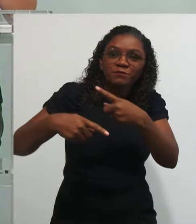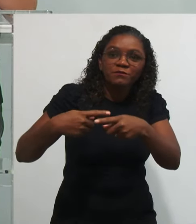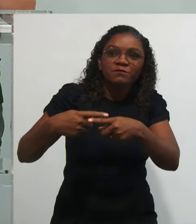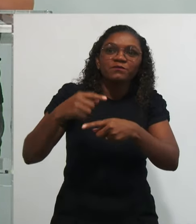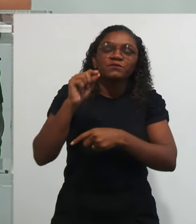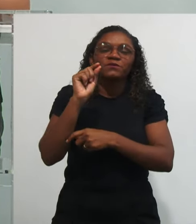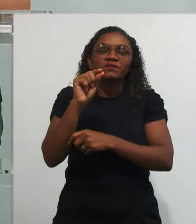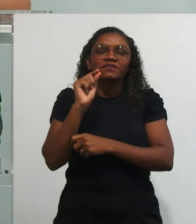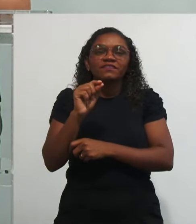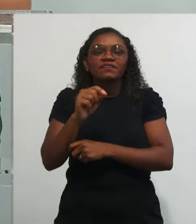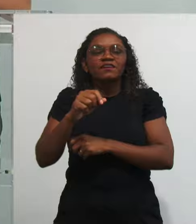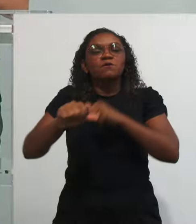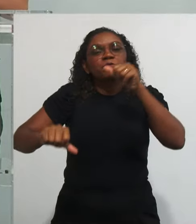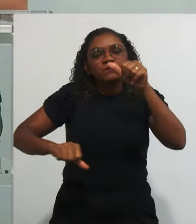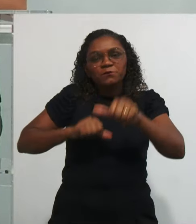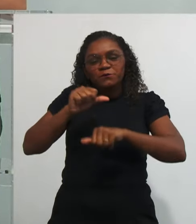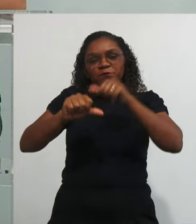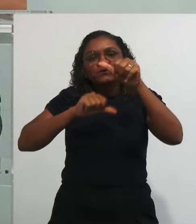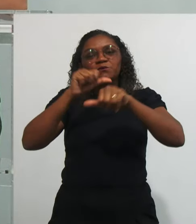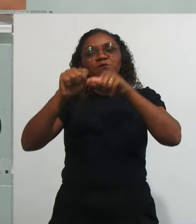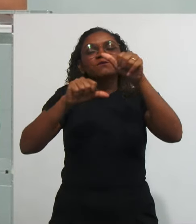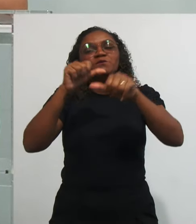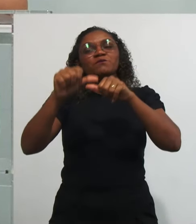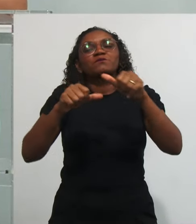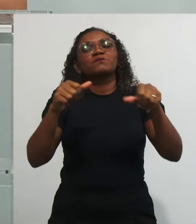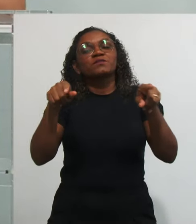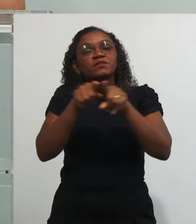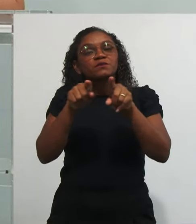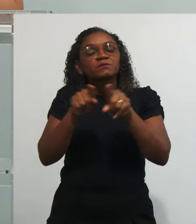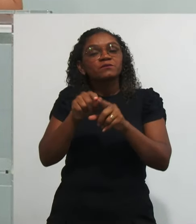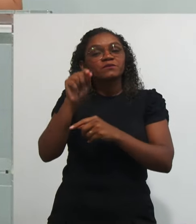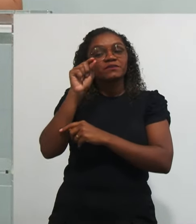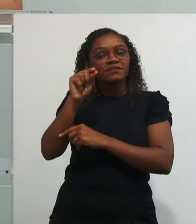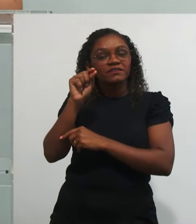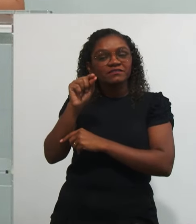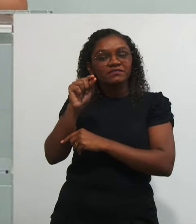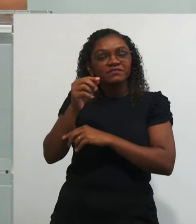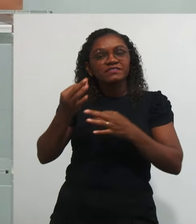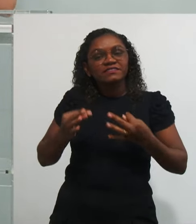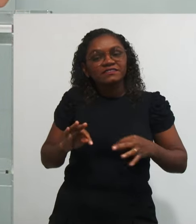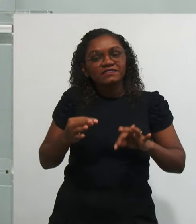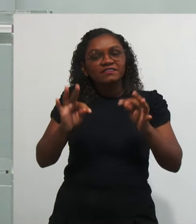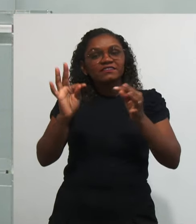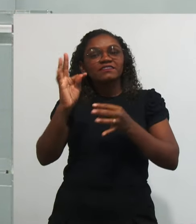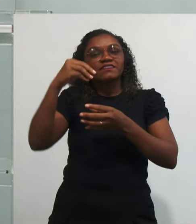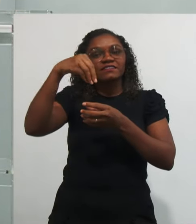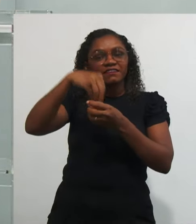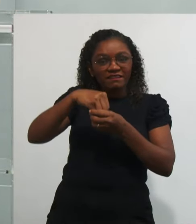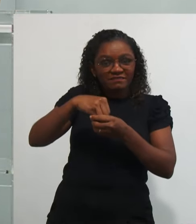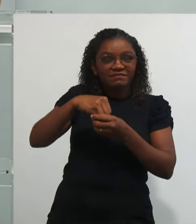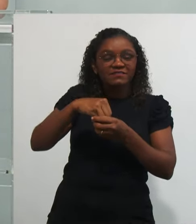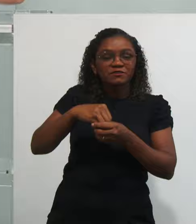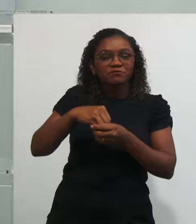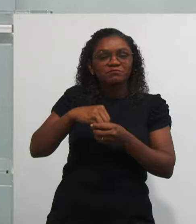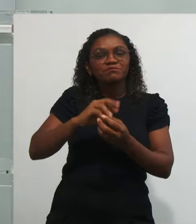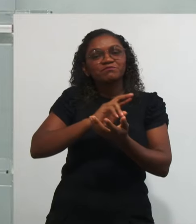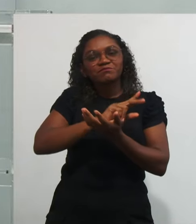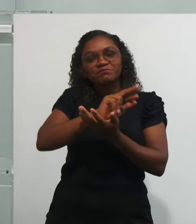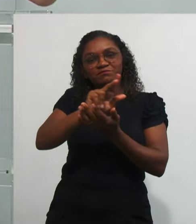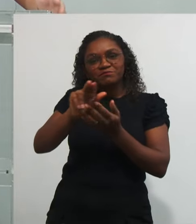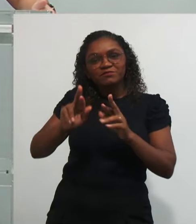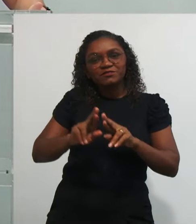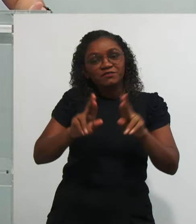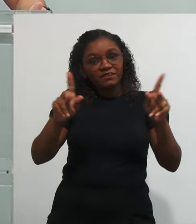sofreu modificações físicas e sofreu também modificações aí em sua tecnologia isso